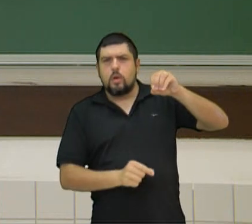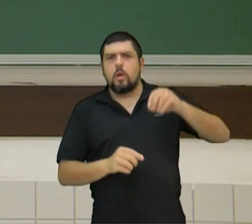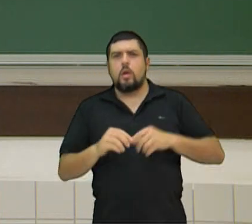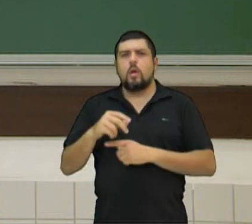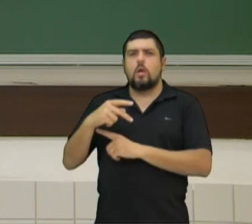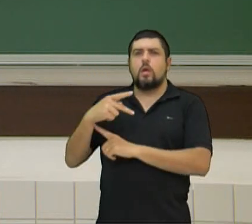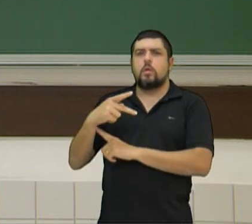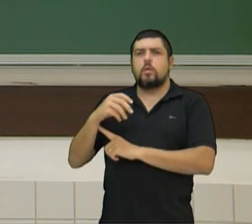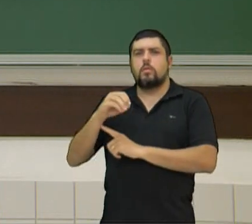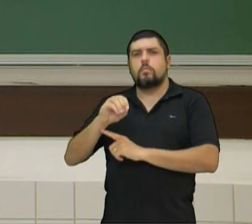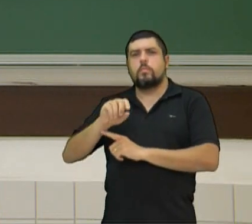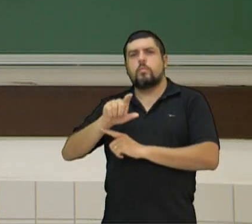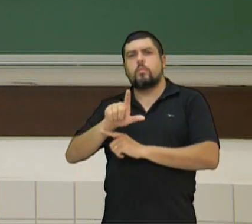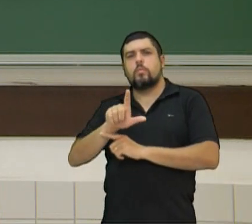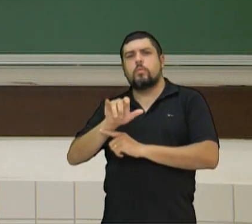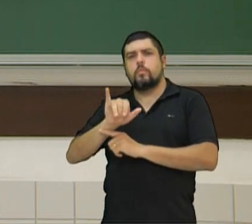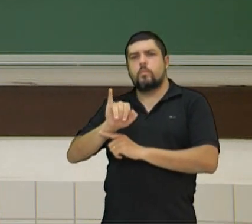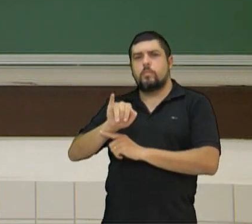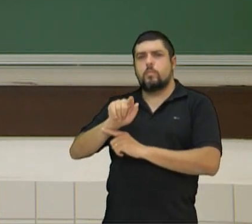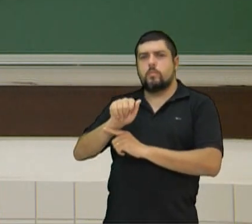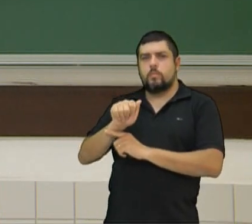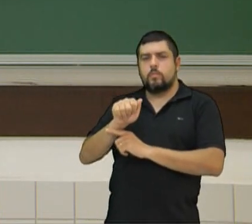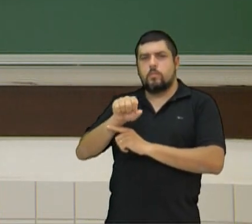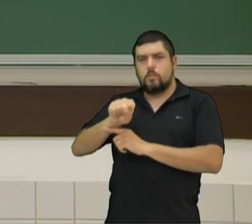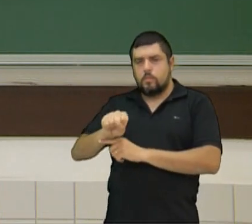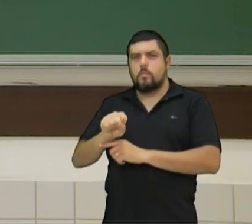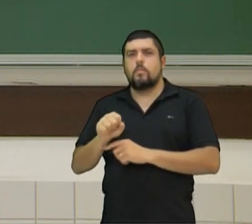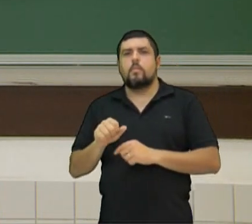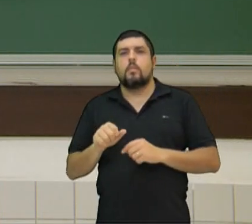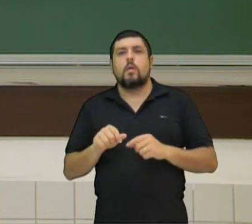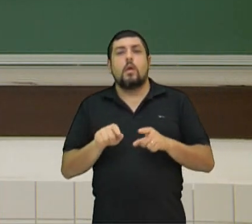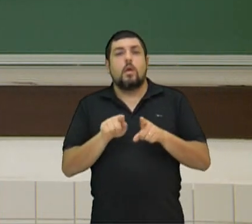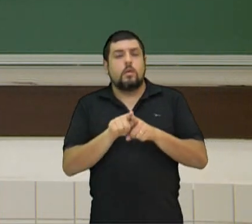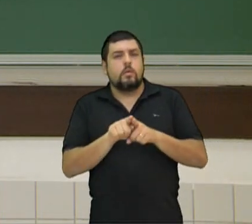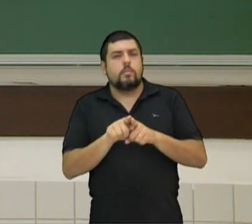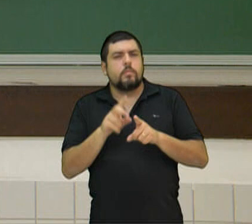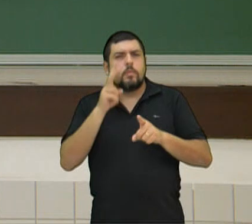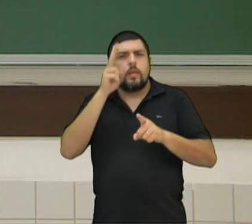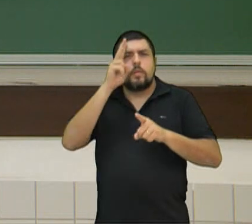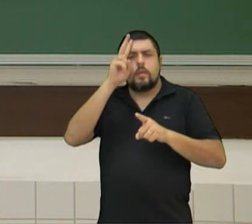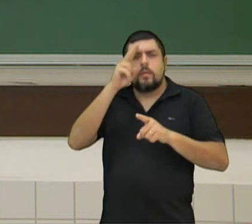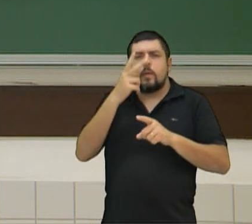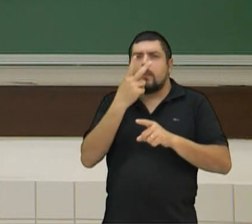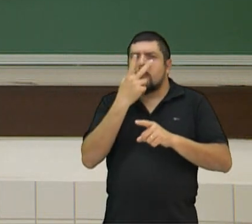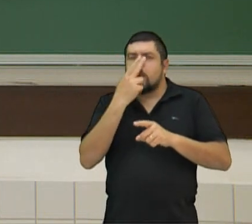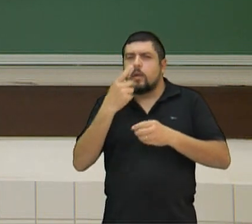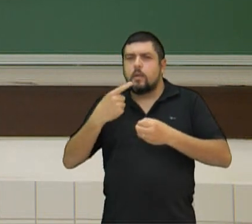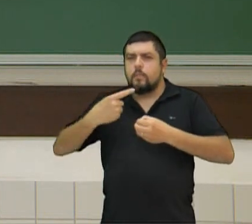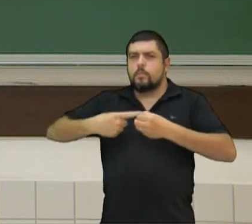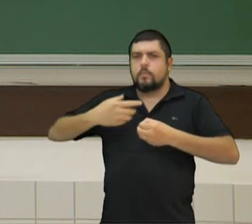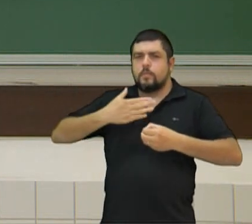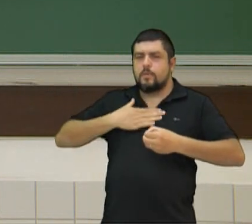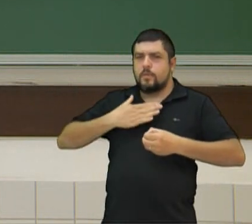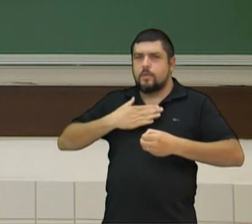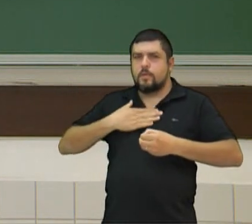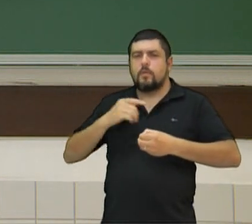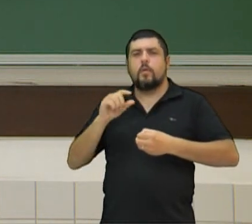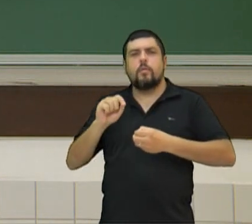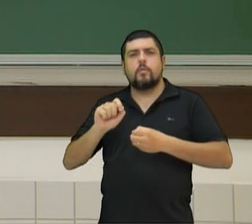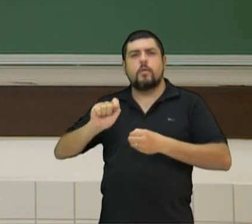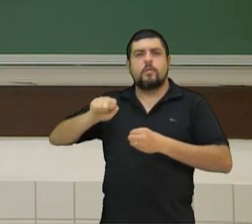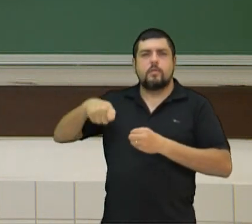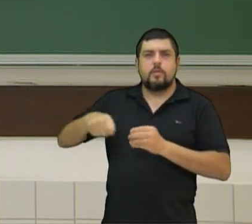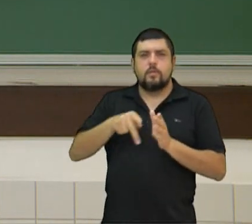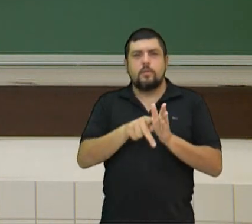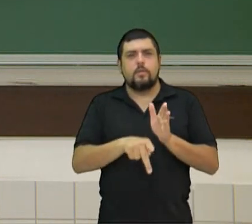atividades demonstrativas aí e com certeza essa aula também lembra muito da cidade onde eu venho, que é Paranaguá, certo? Pessoal, para a